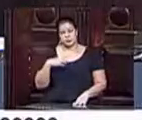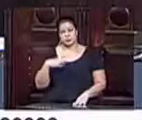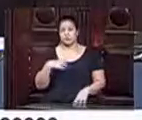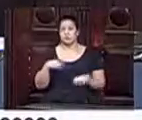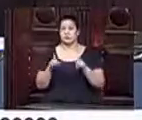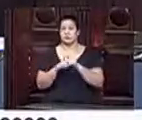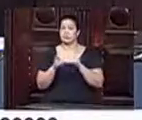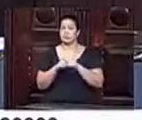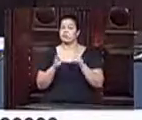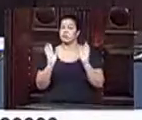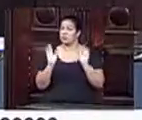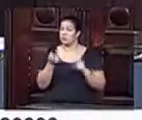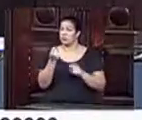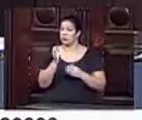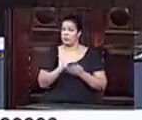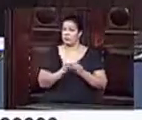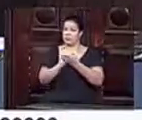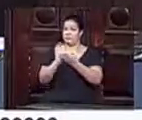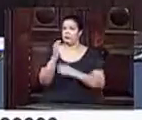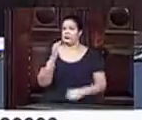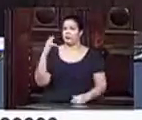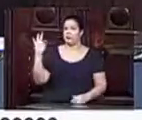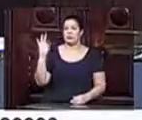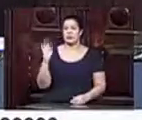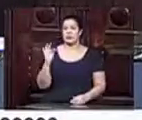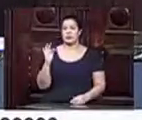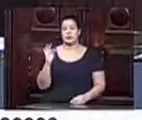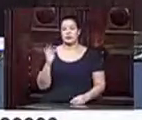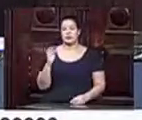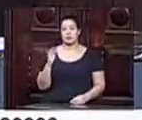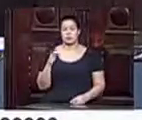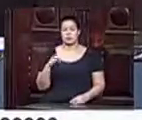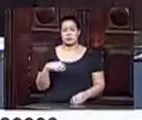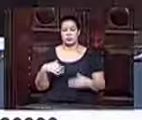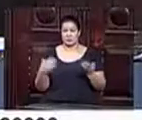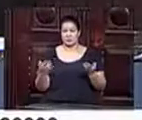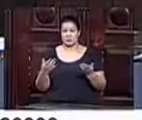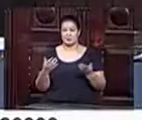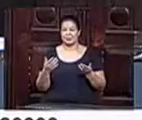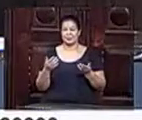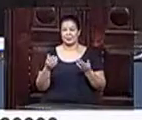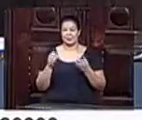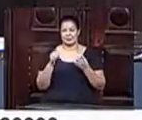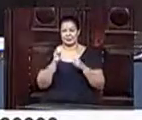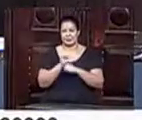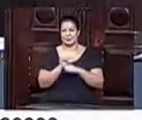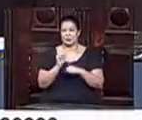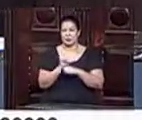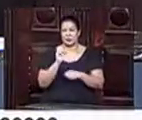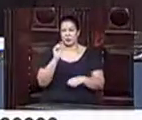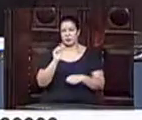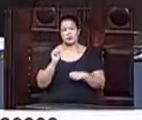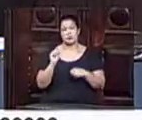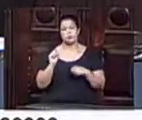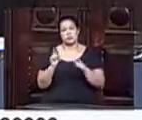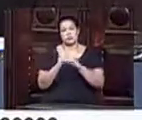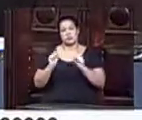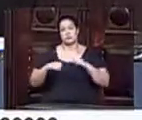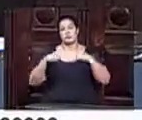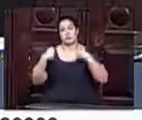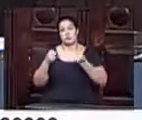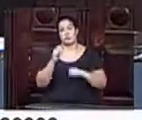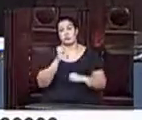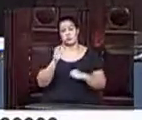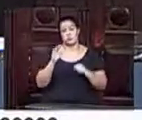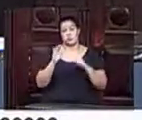recebe recurso federal, que elas possam receber um pouquinho mais e fazer muito mais, que é